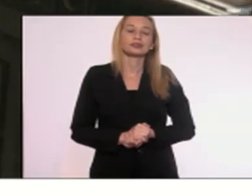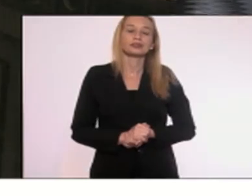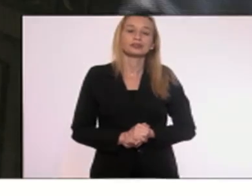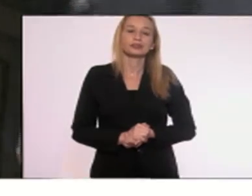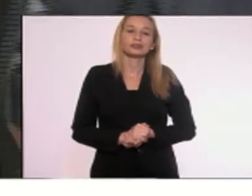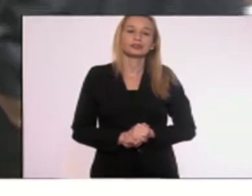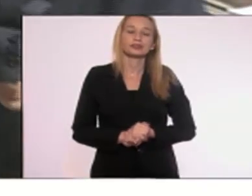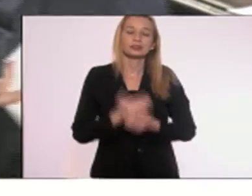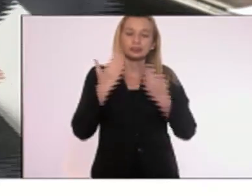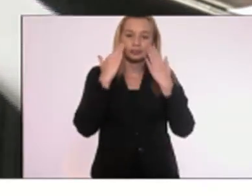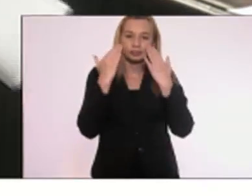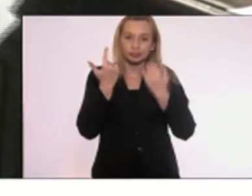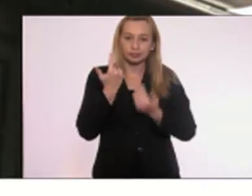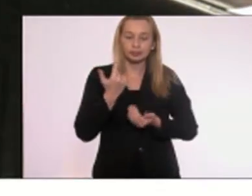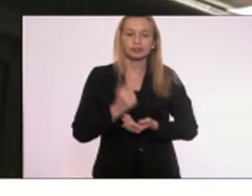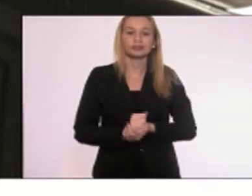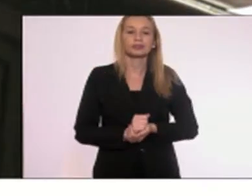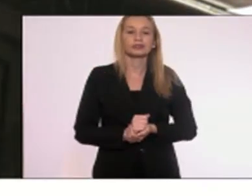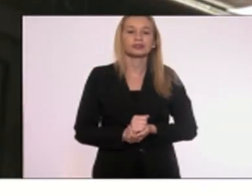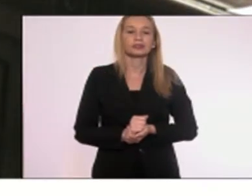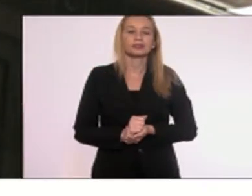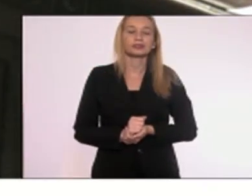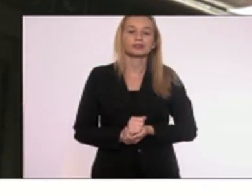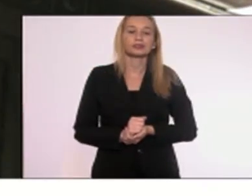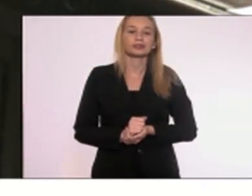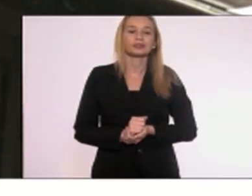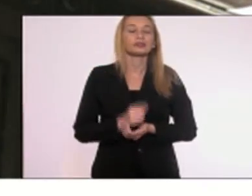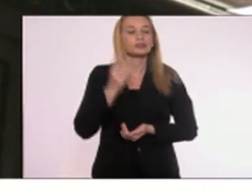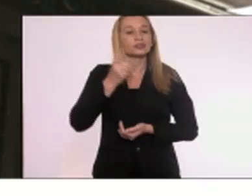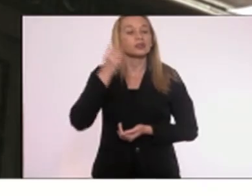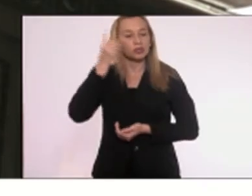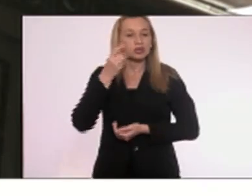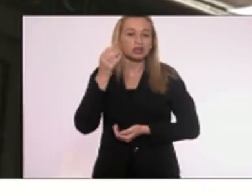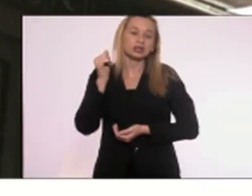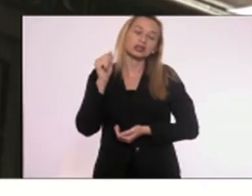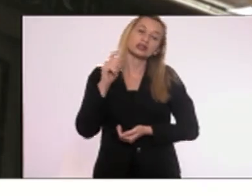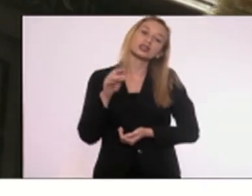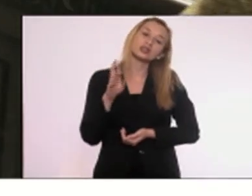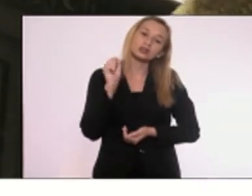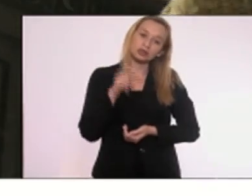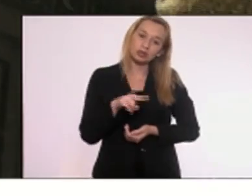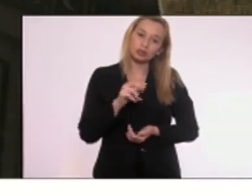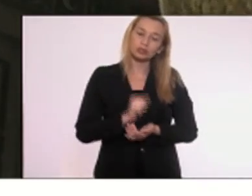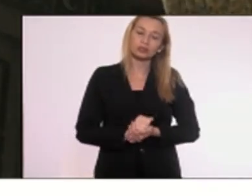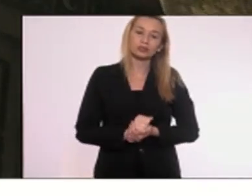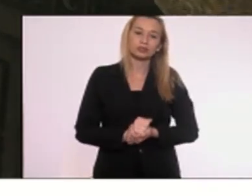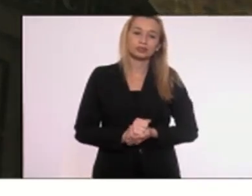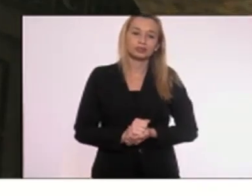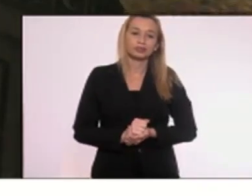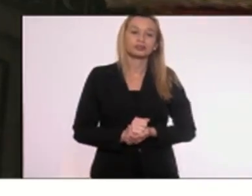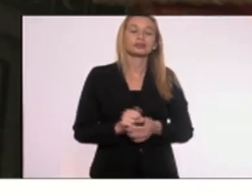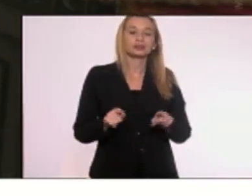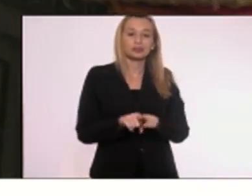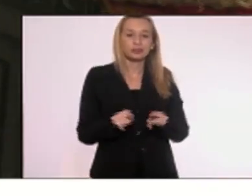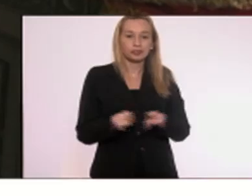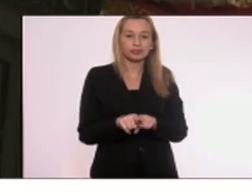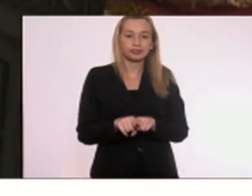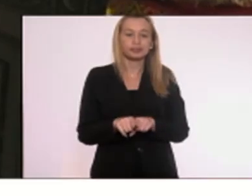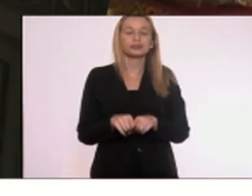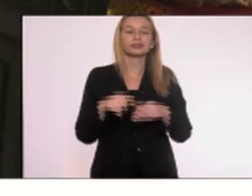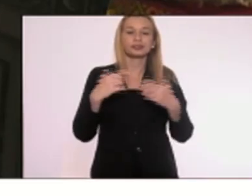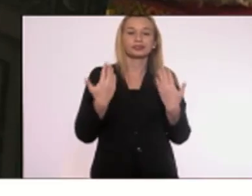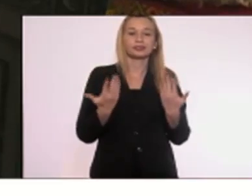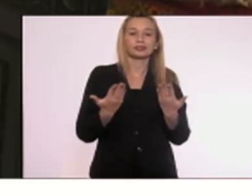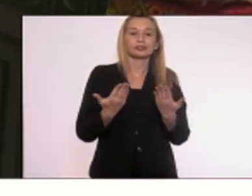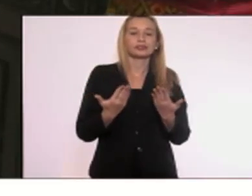um destaque apresentado pelo deputado Anderson Moraes, aglutinando destaques